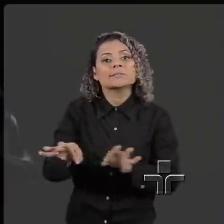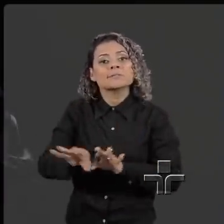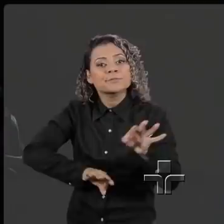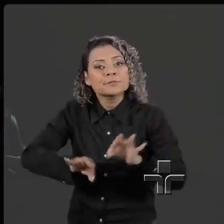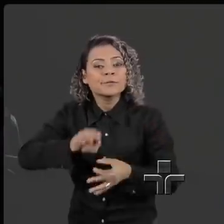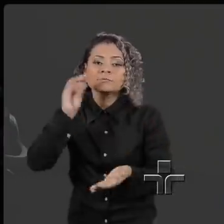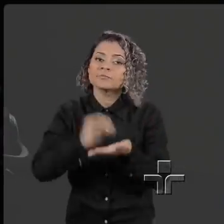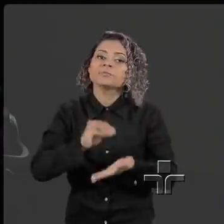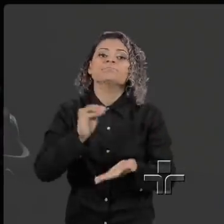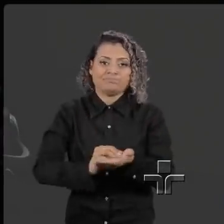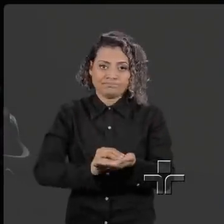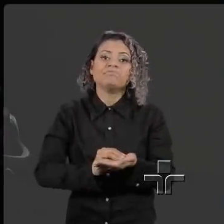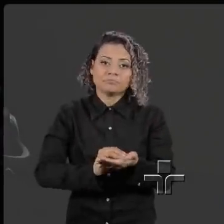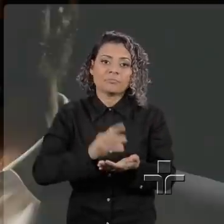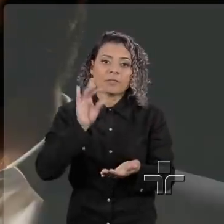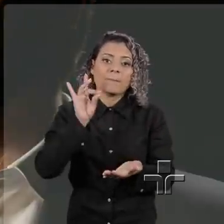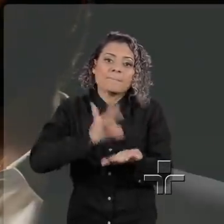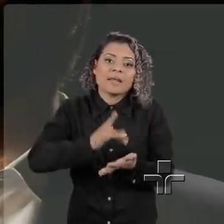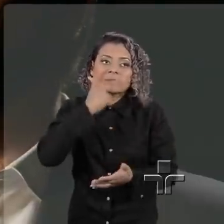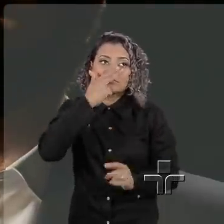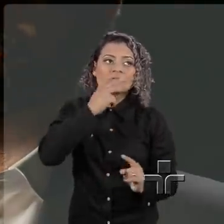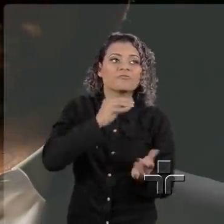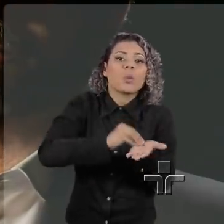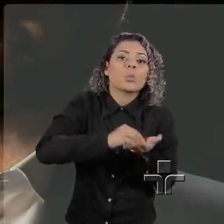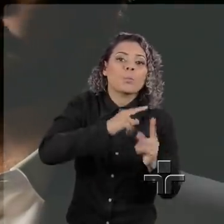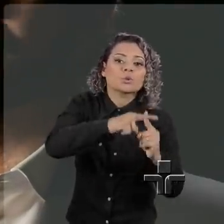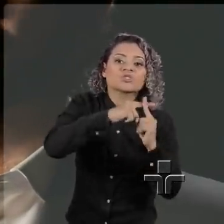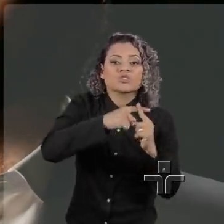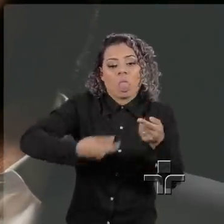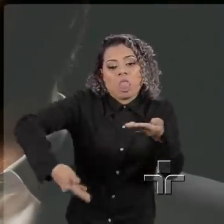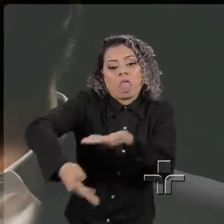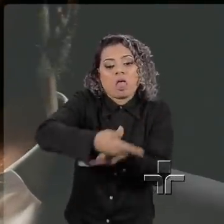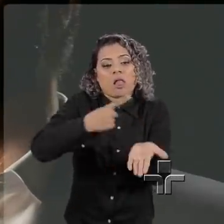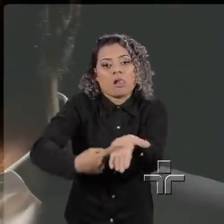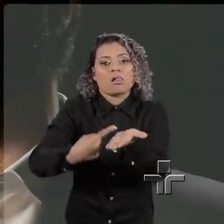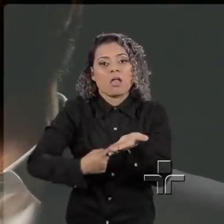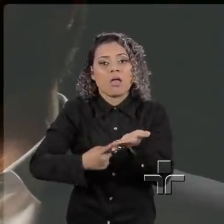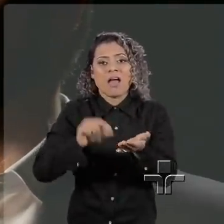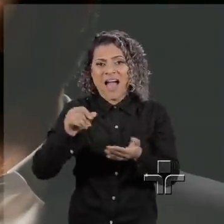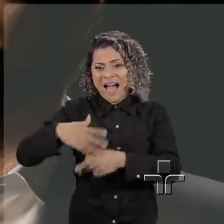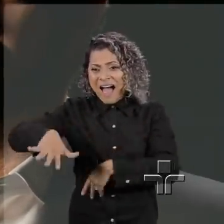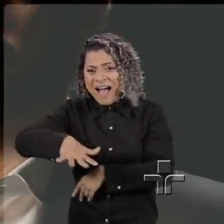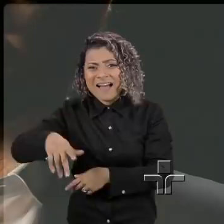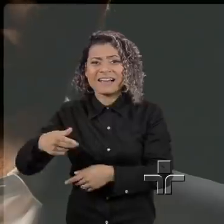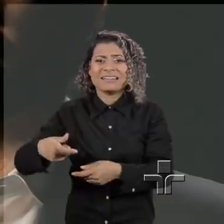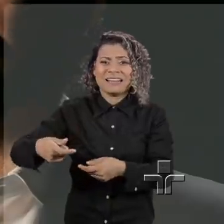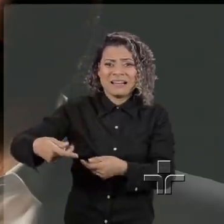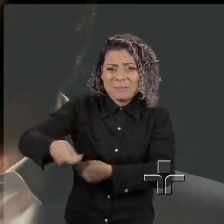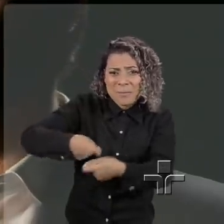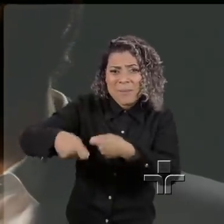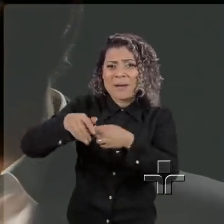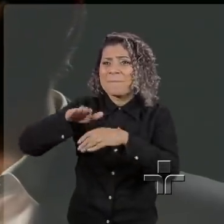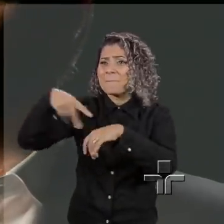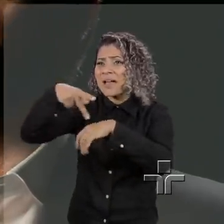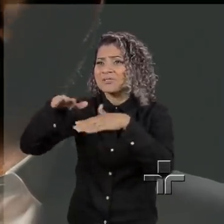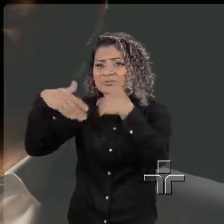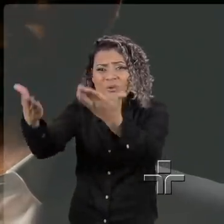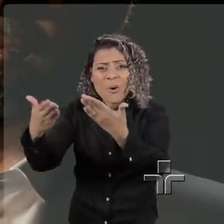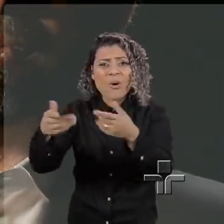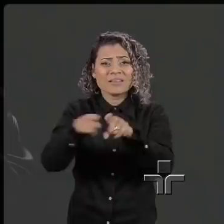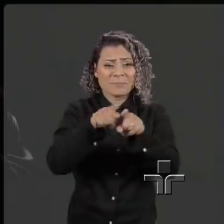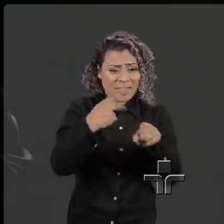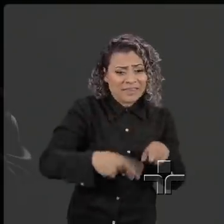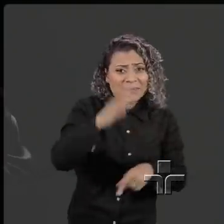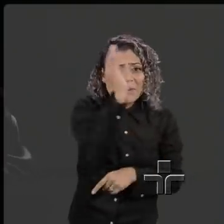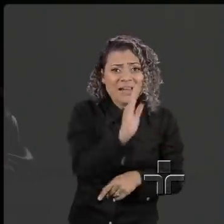econômica de maneira positiva, derrubou as expectativas dos investidores domésticos, dos investidores internacionais, dos próprios consumidores,